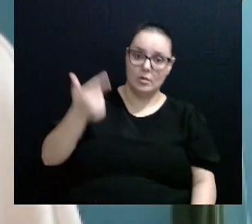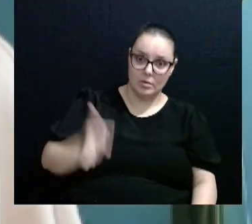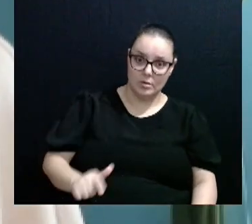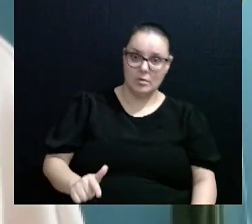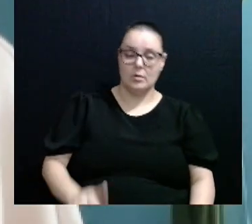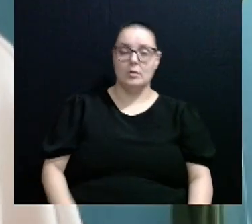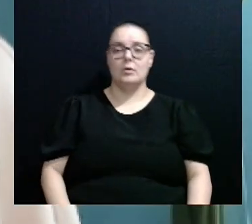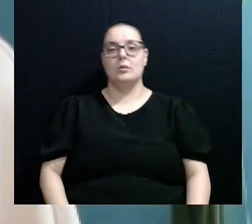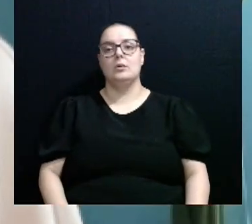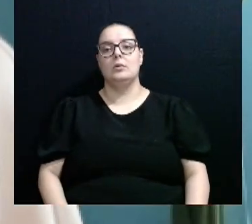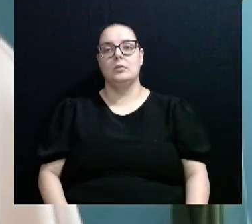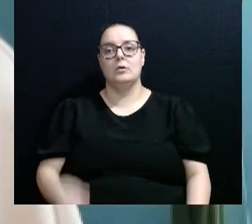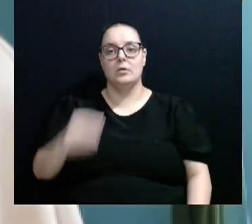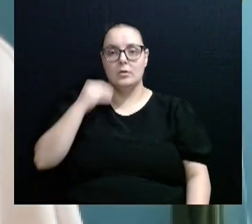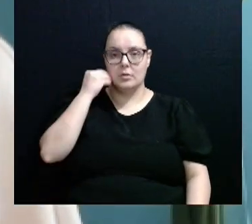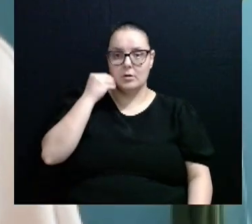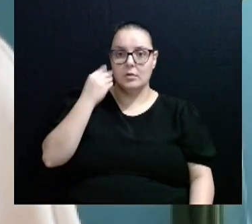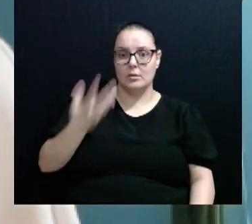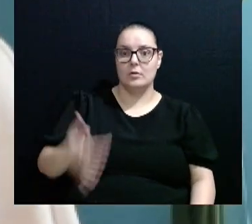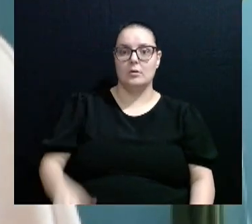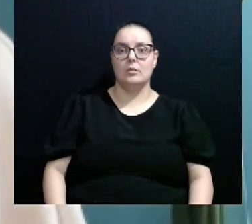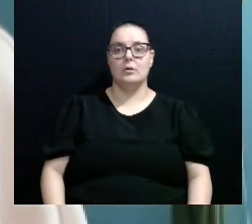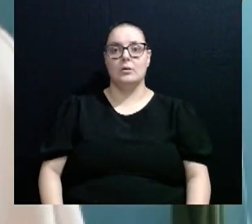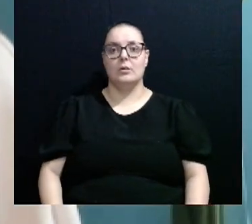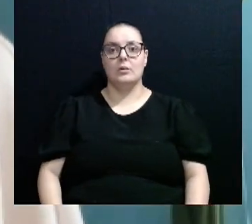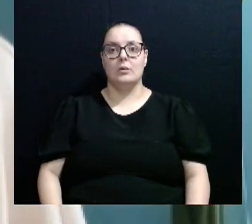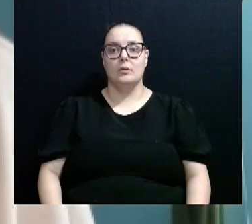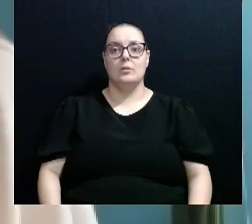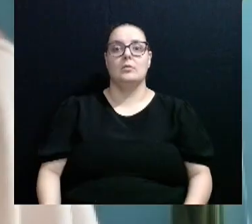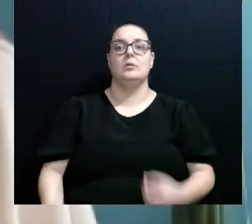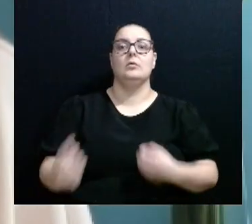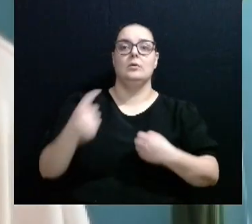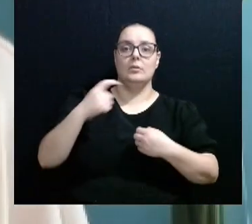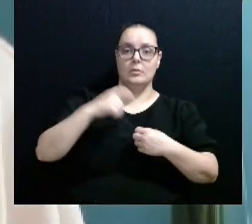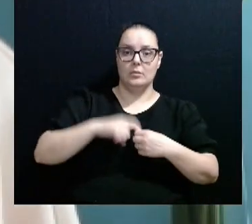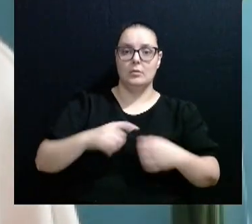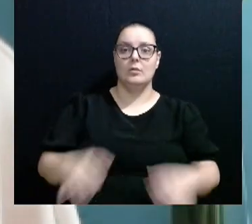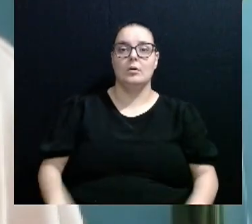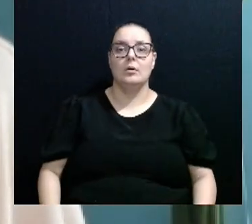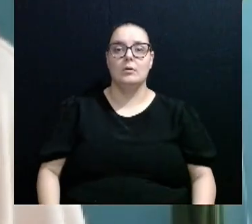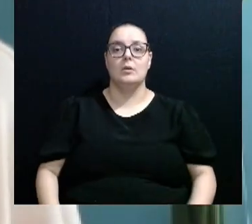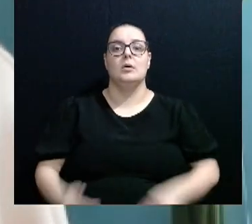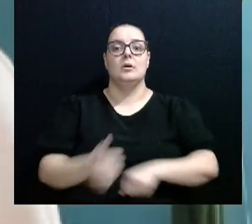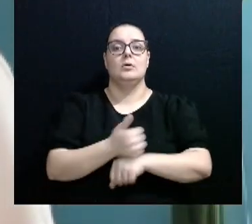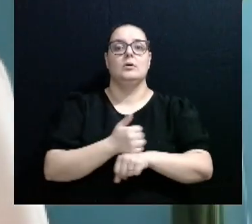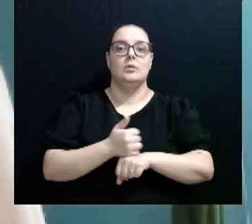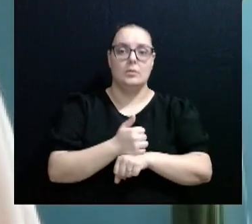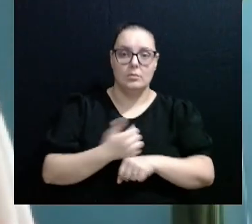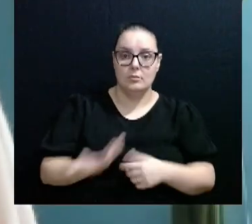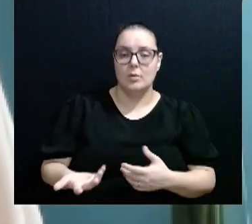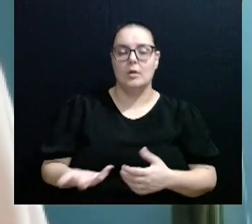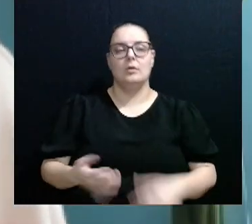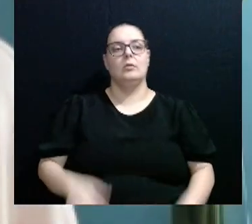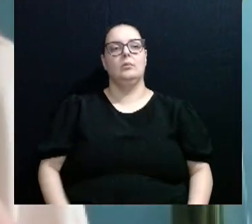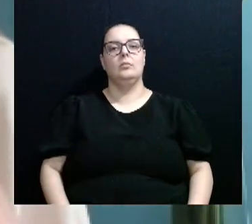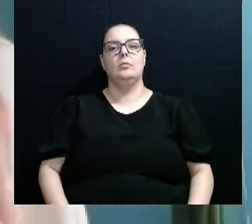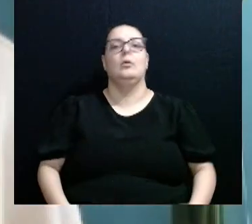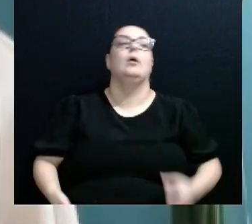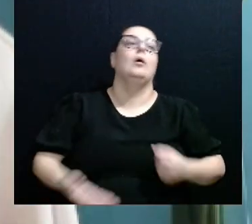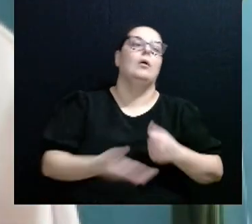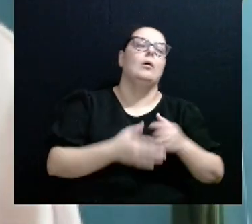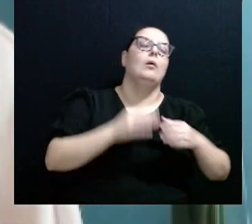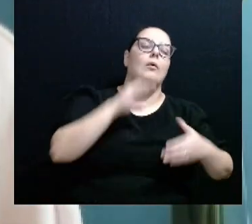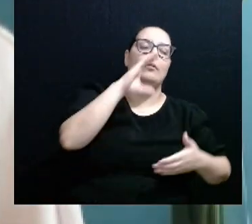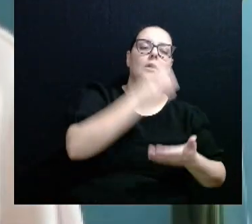né? Voltando a se basear e confiar muito na geração X, porque a geração